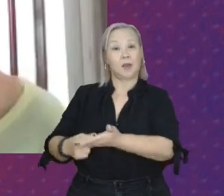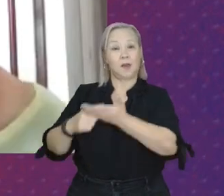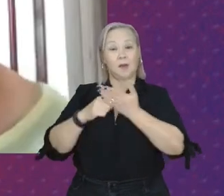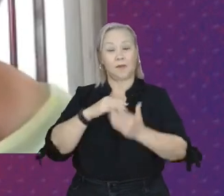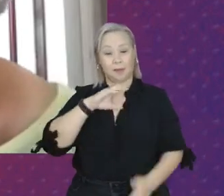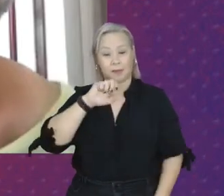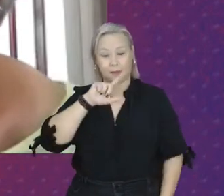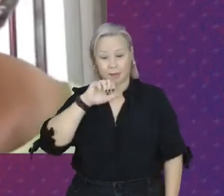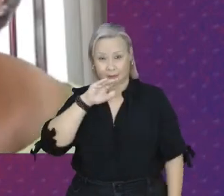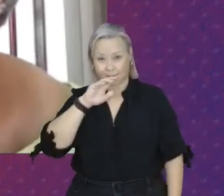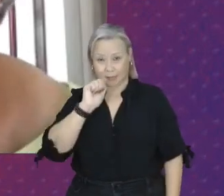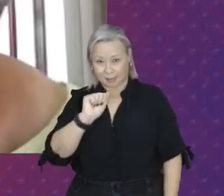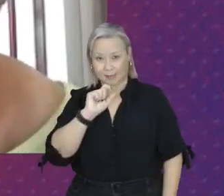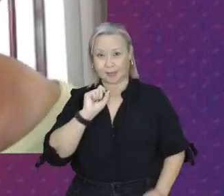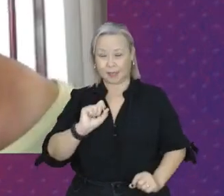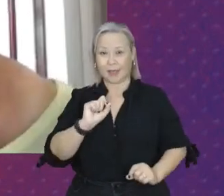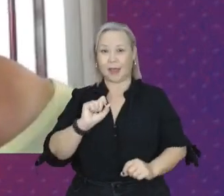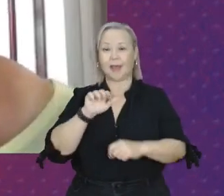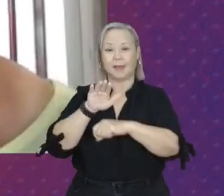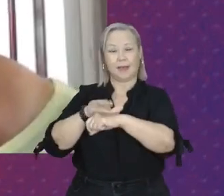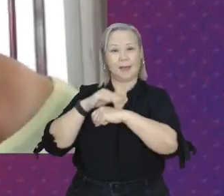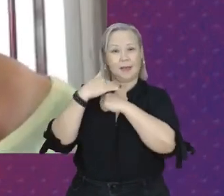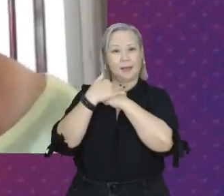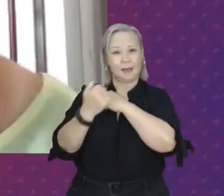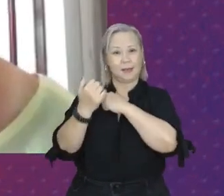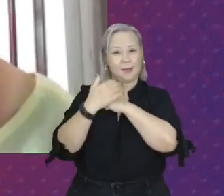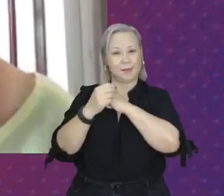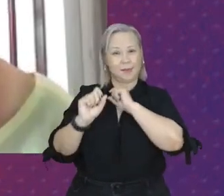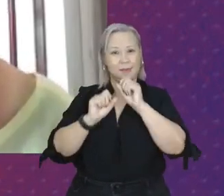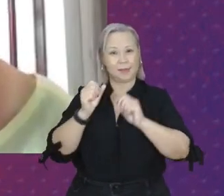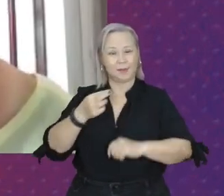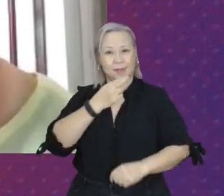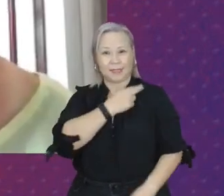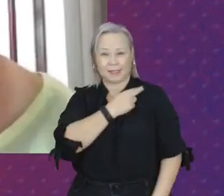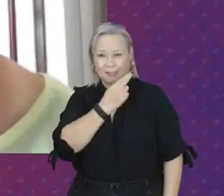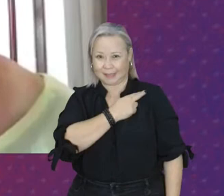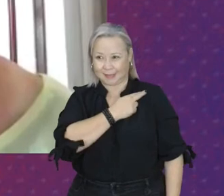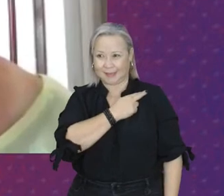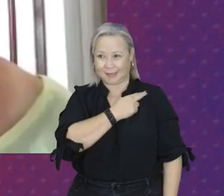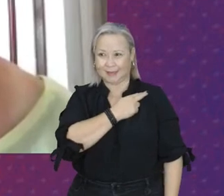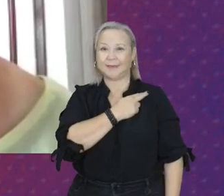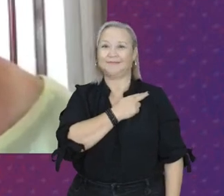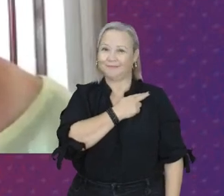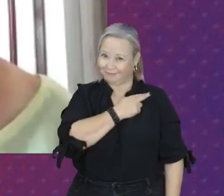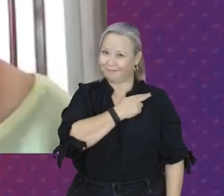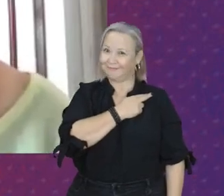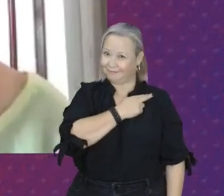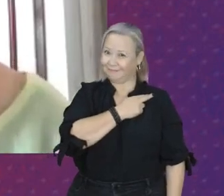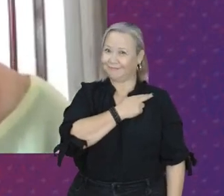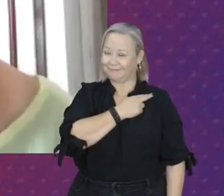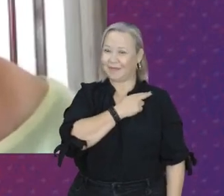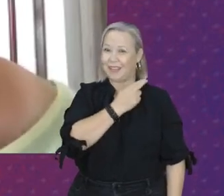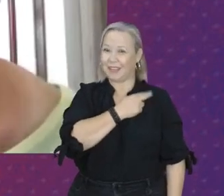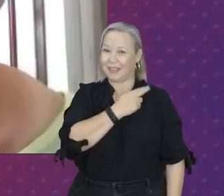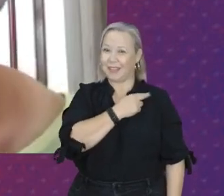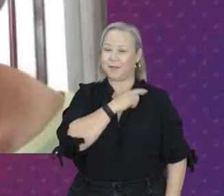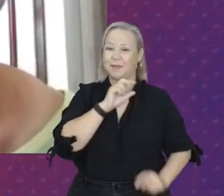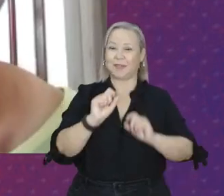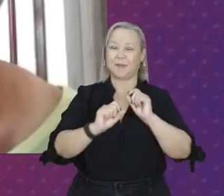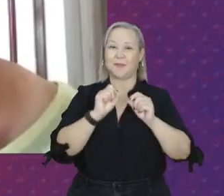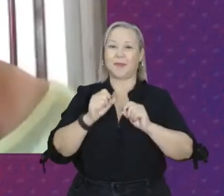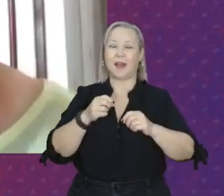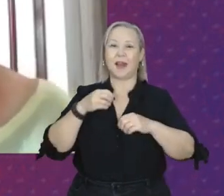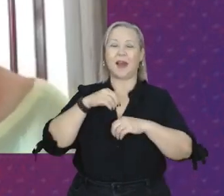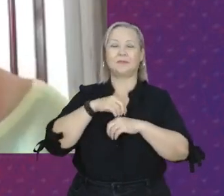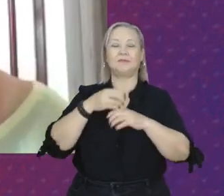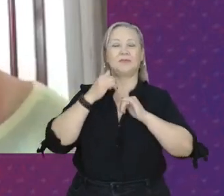que endereçou esta responsável incumbência de uma exposição